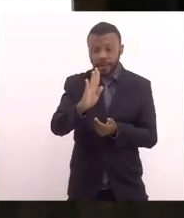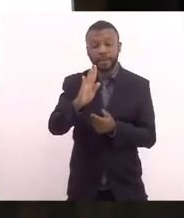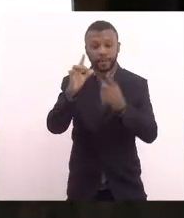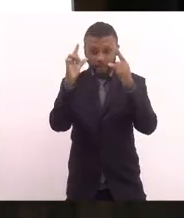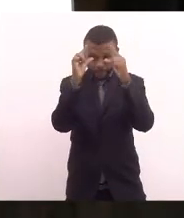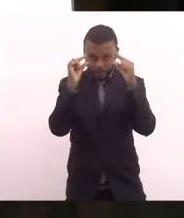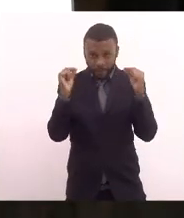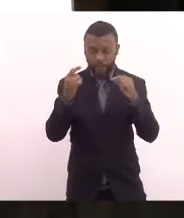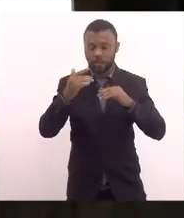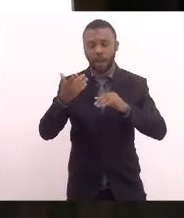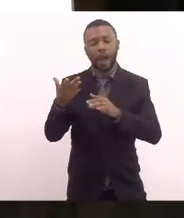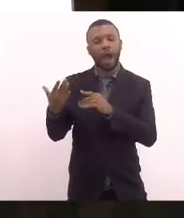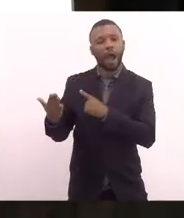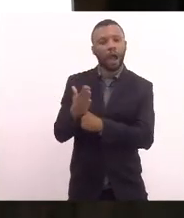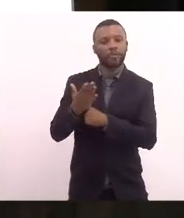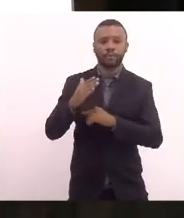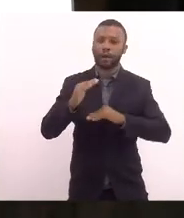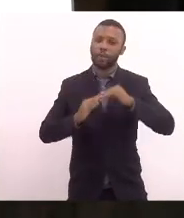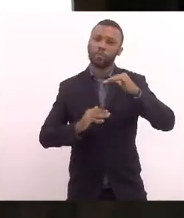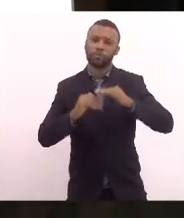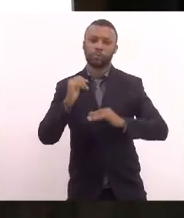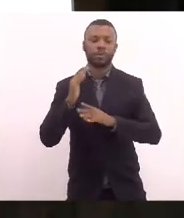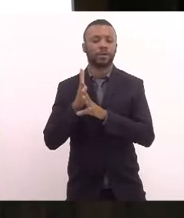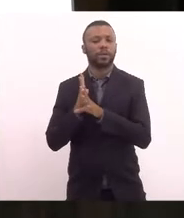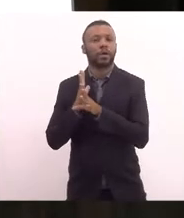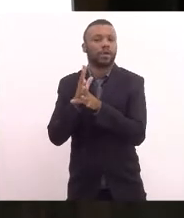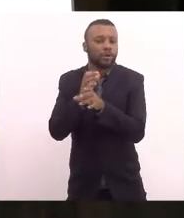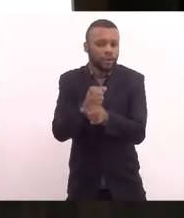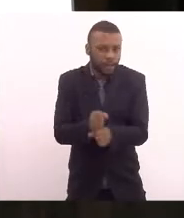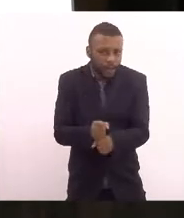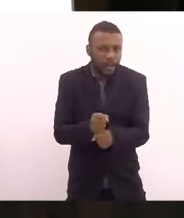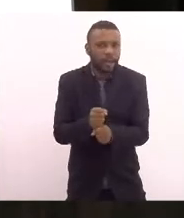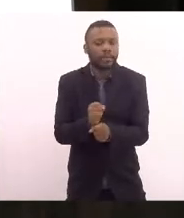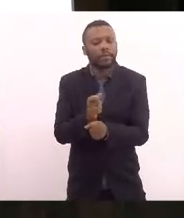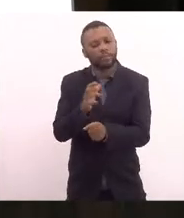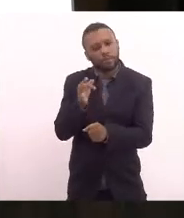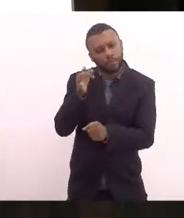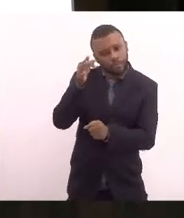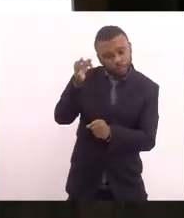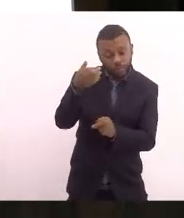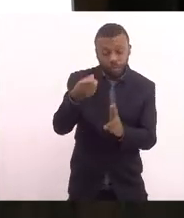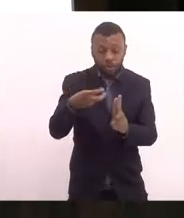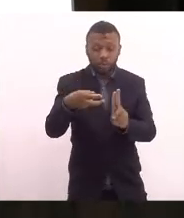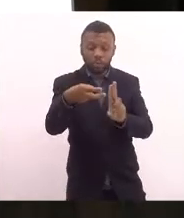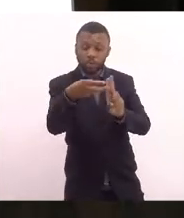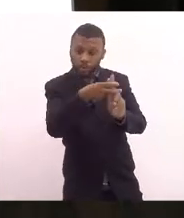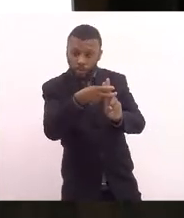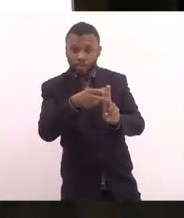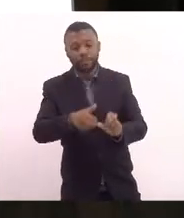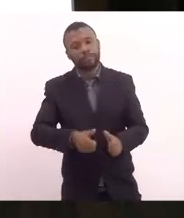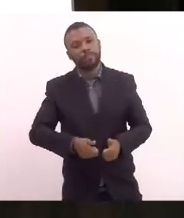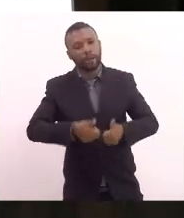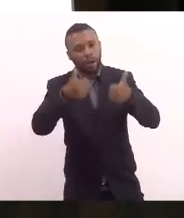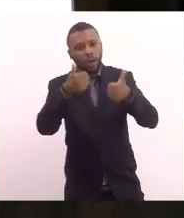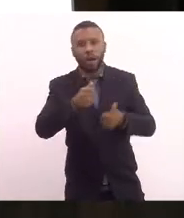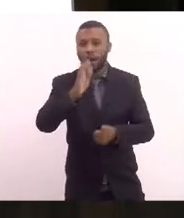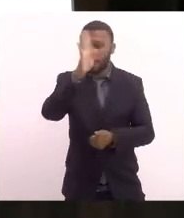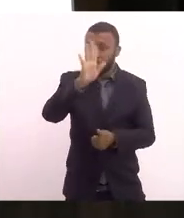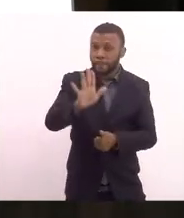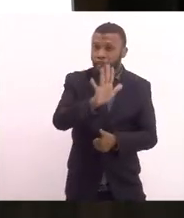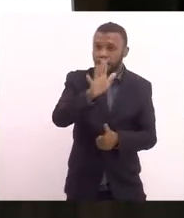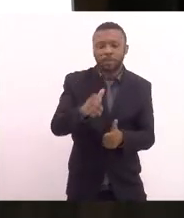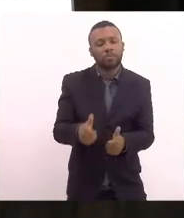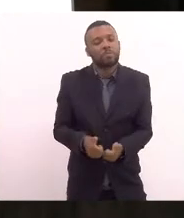jornada, essa nossa esperança de um SUS melhor, um mundo melhor, um país melhor,